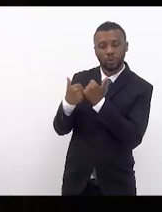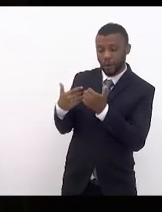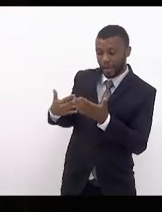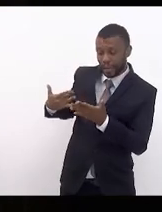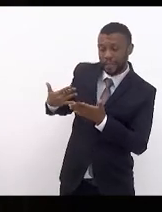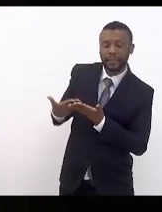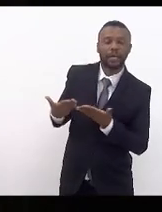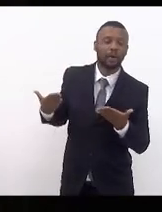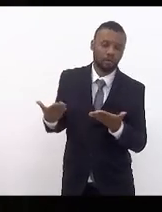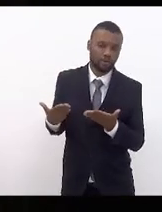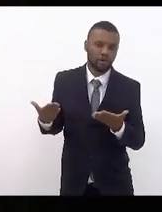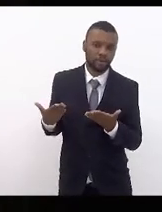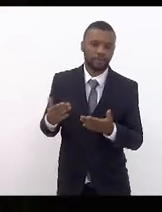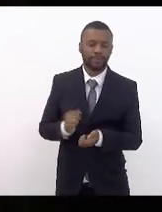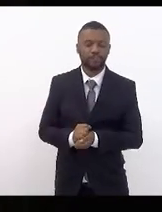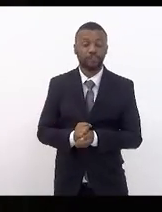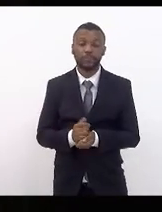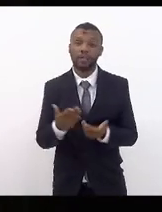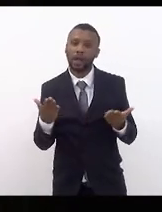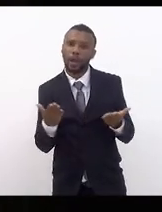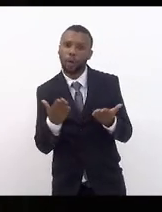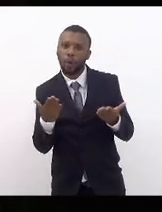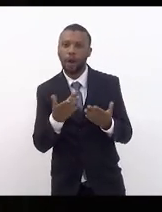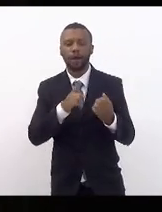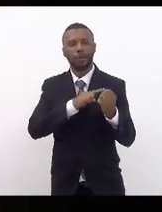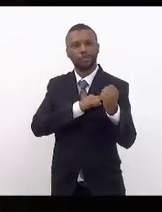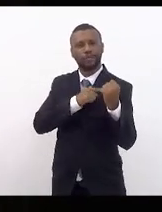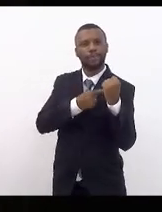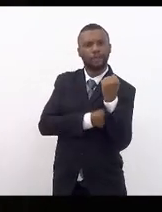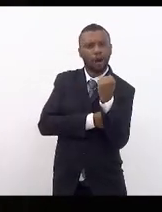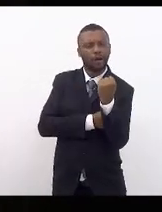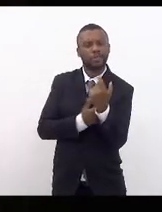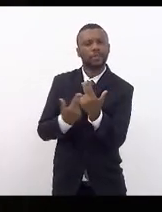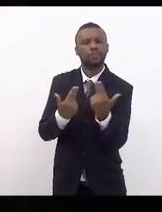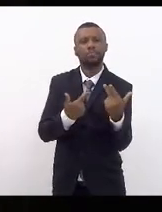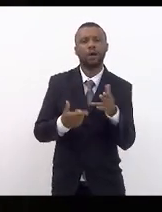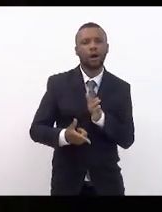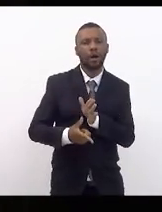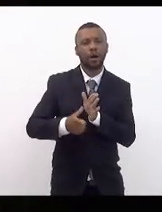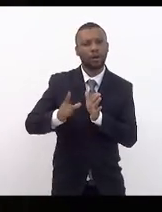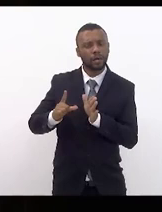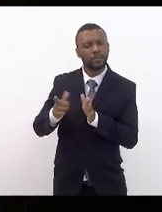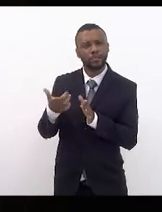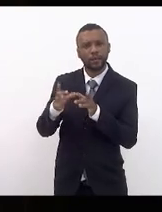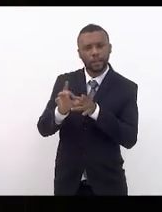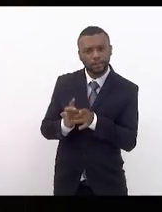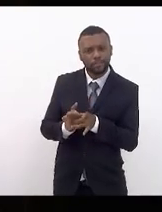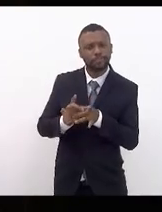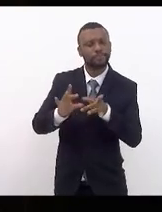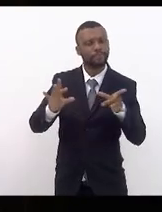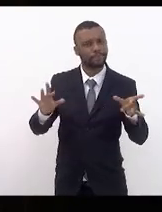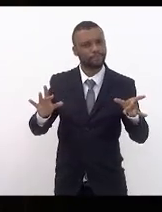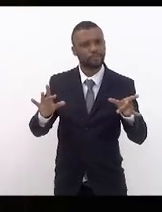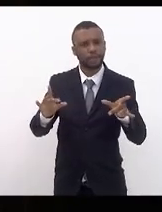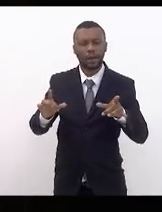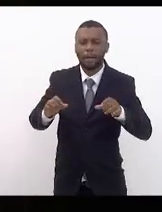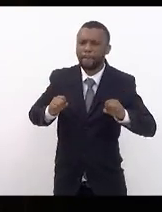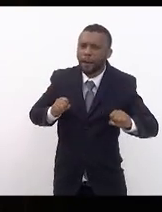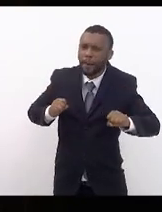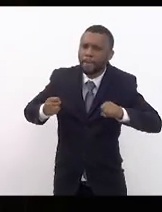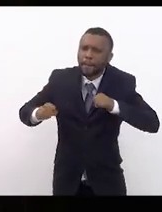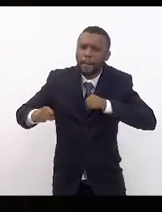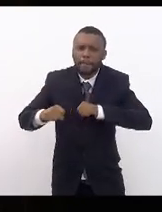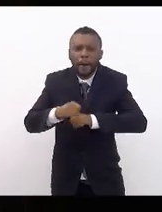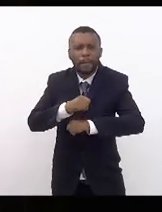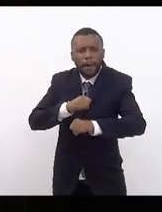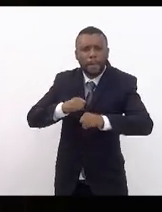E agora, disse Caleb, eu estou forte como antes. E eu estou disposto a guerrear ainda